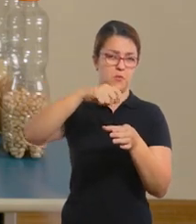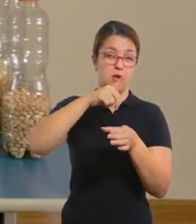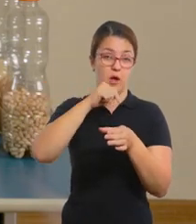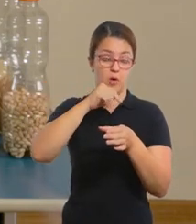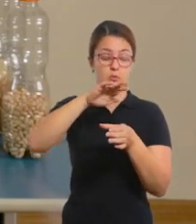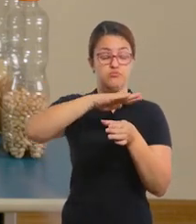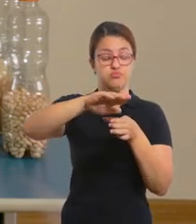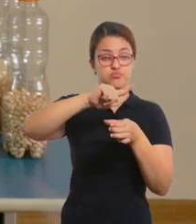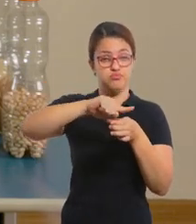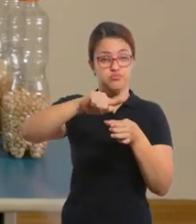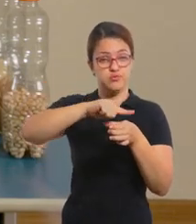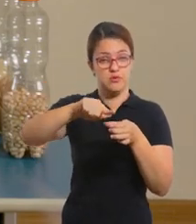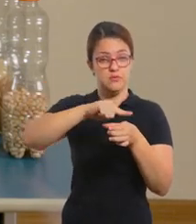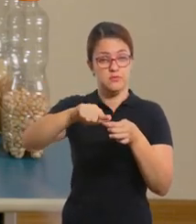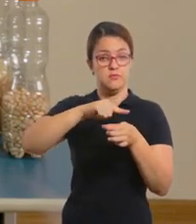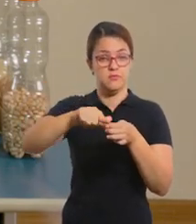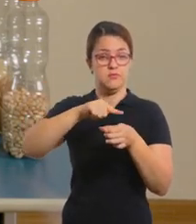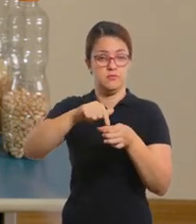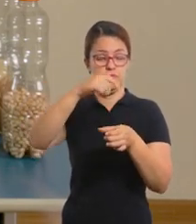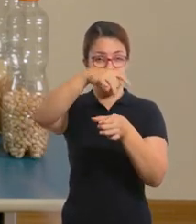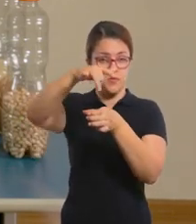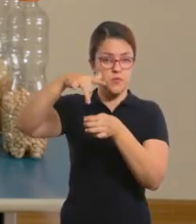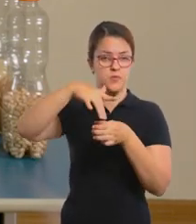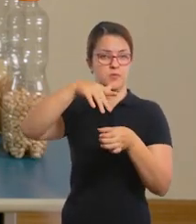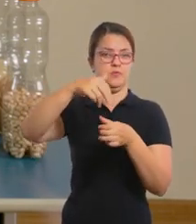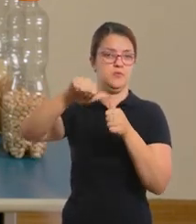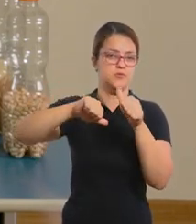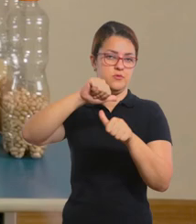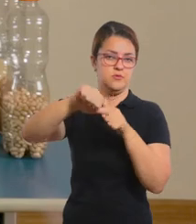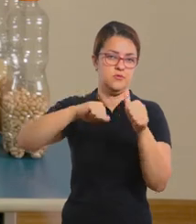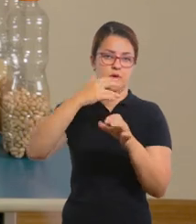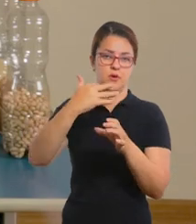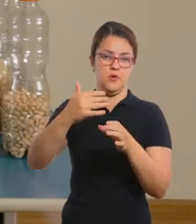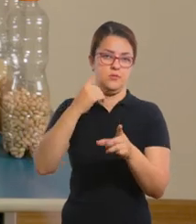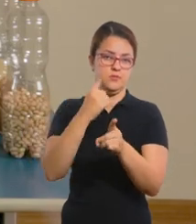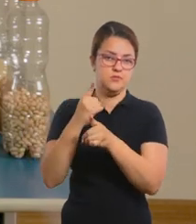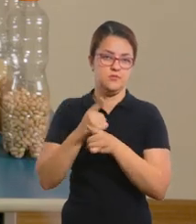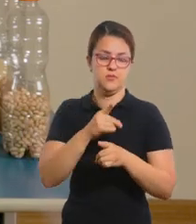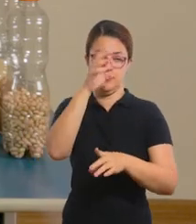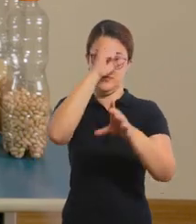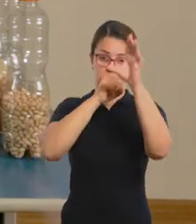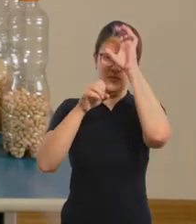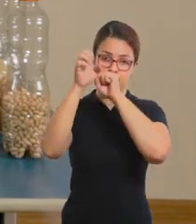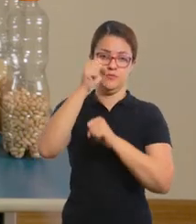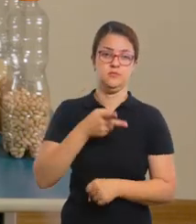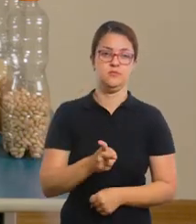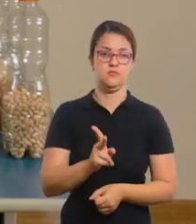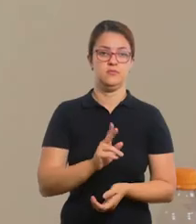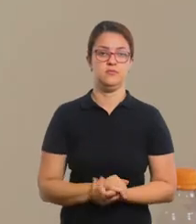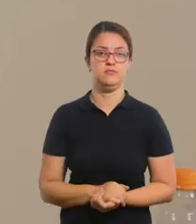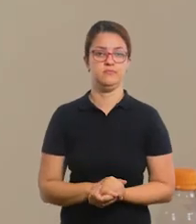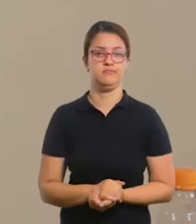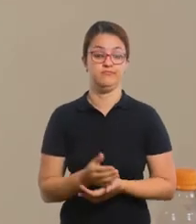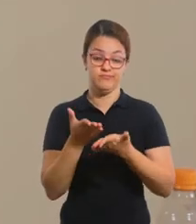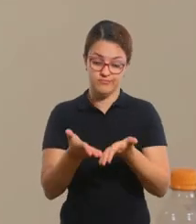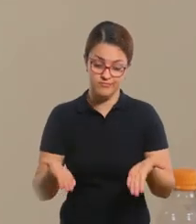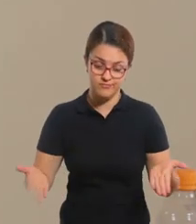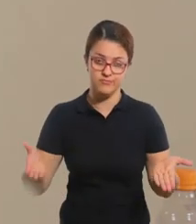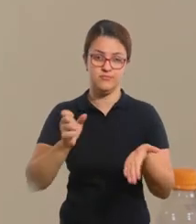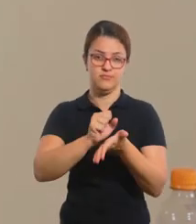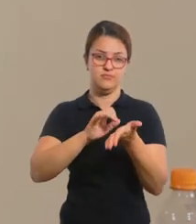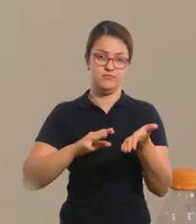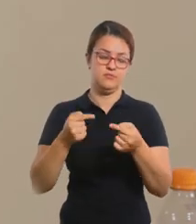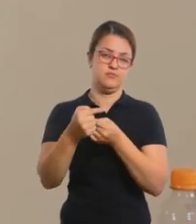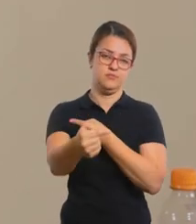as outras cores que ele ainda não tenha utilizado. E aí deixa ele encaixar e continuar descobrindo e aprendendo.